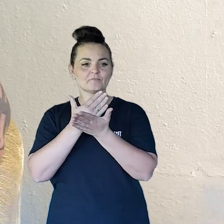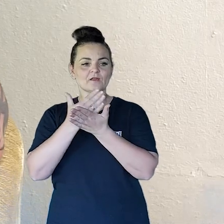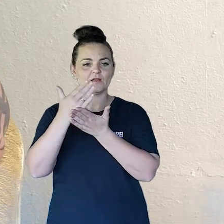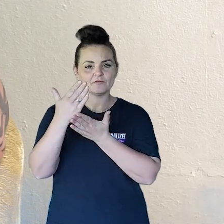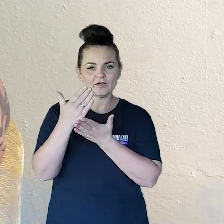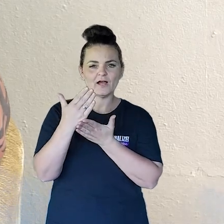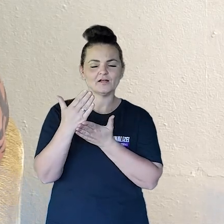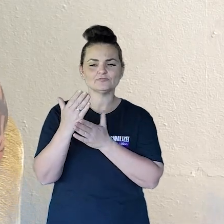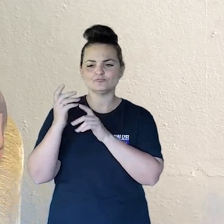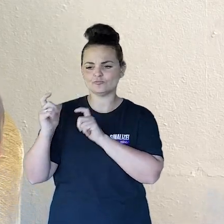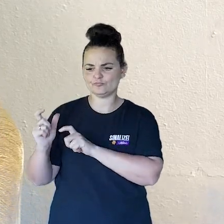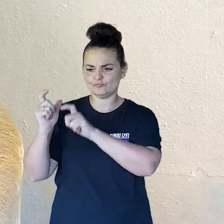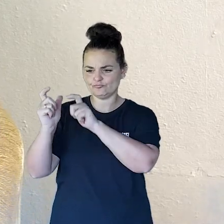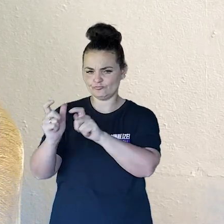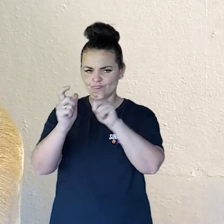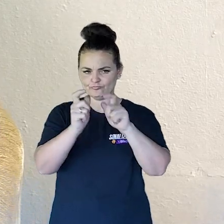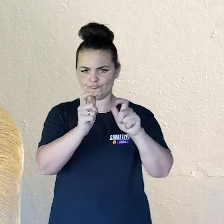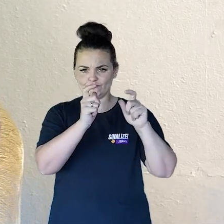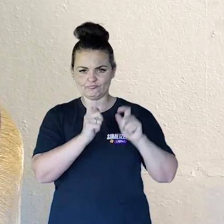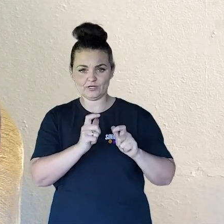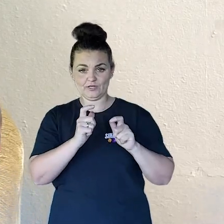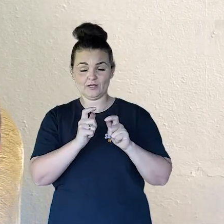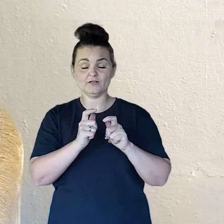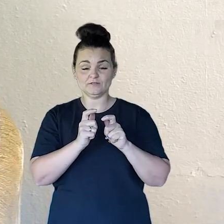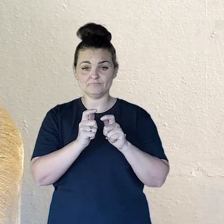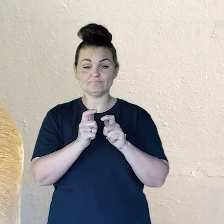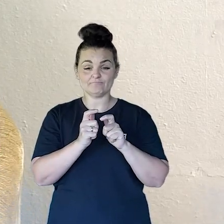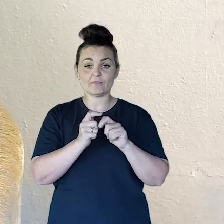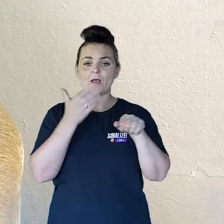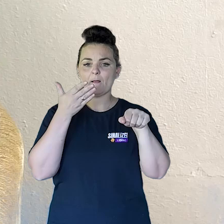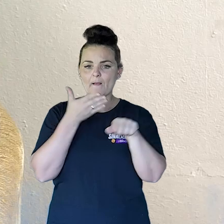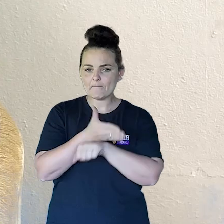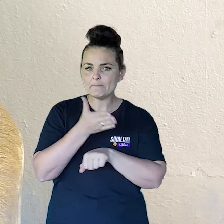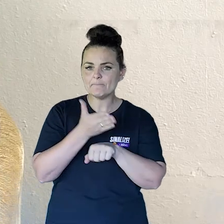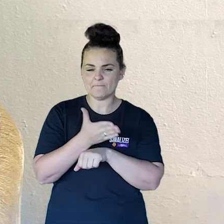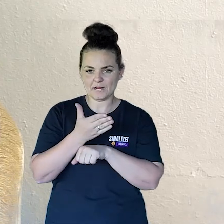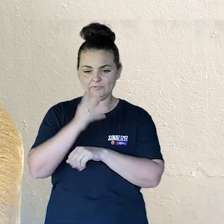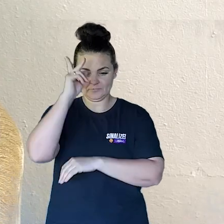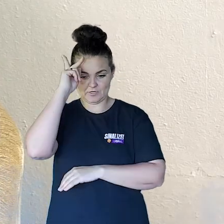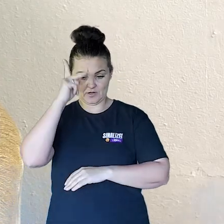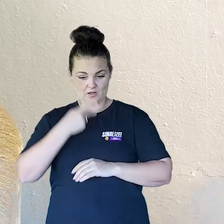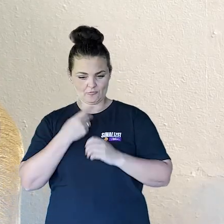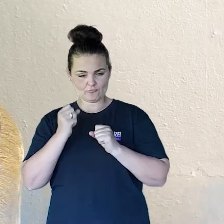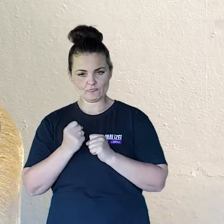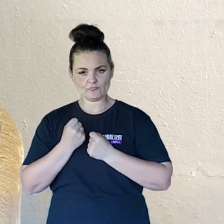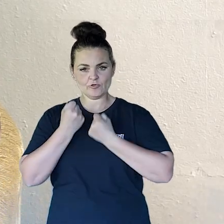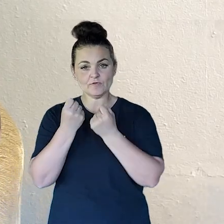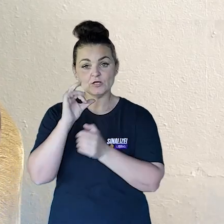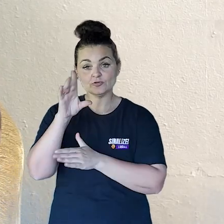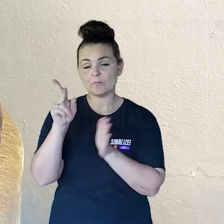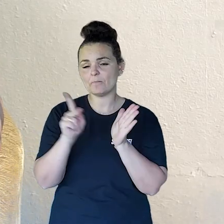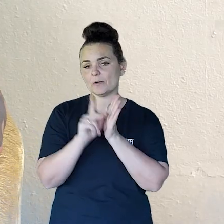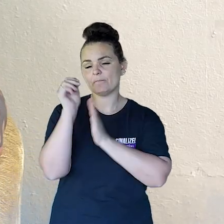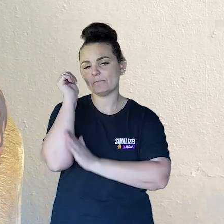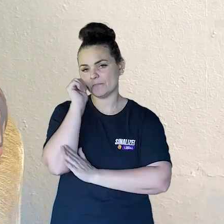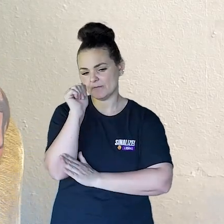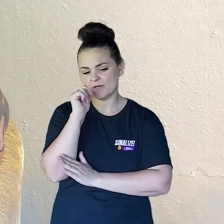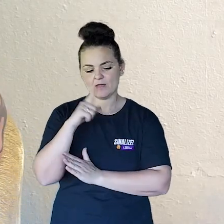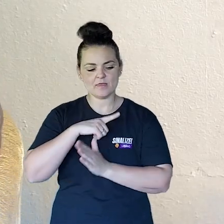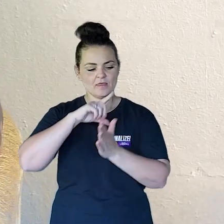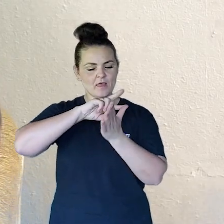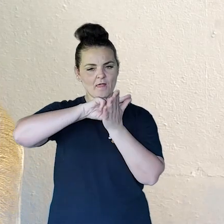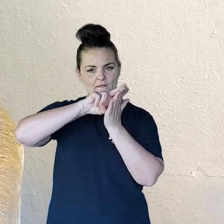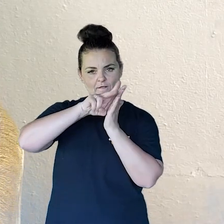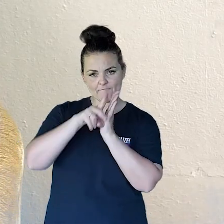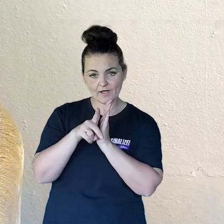começou em vários locais com essa prática da defesa pessoal só para mulher. E hoje nós temos